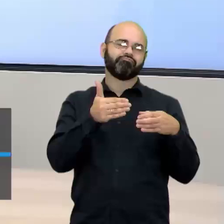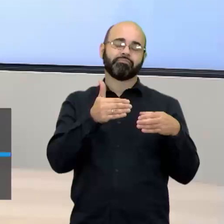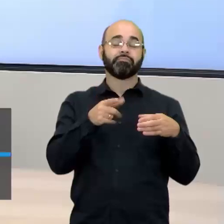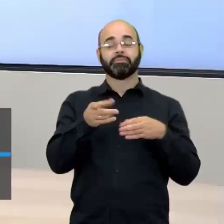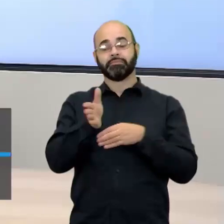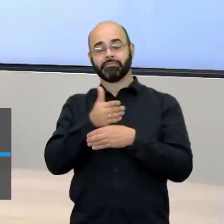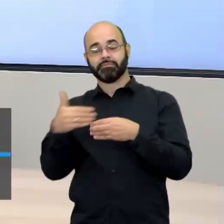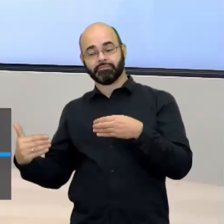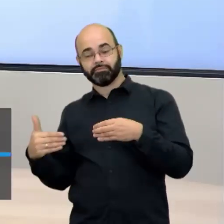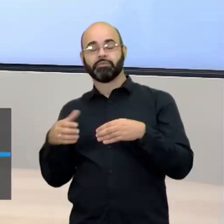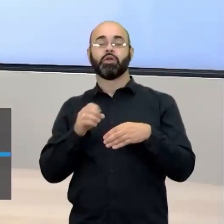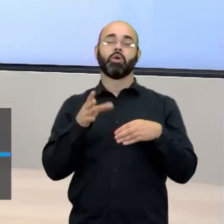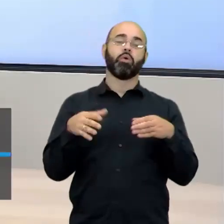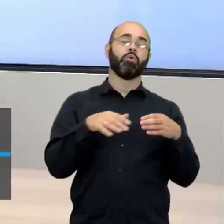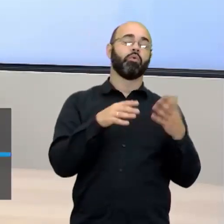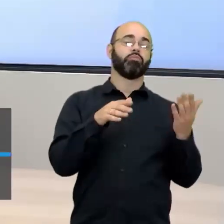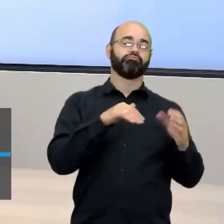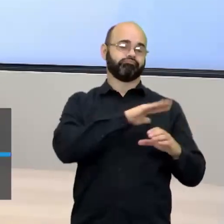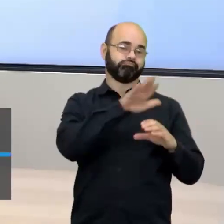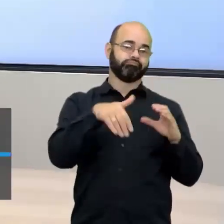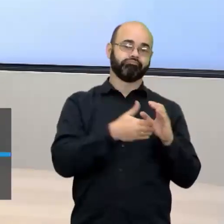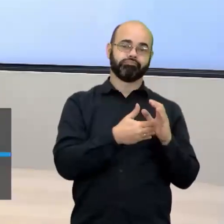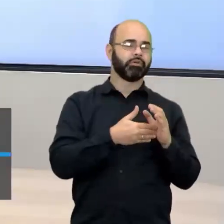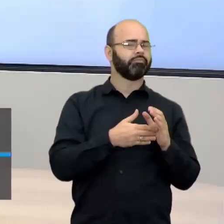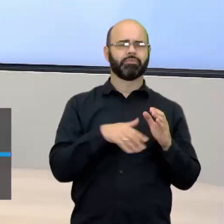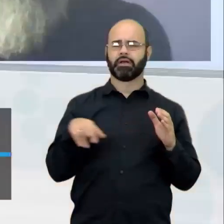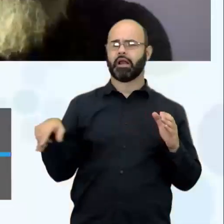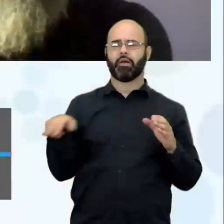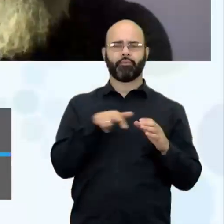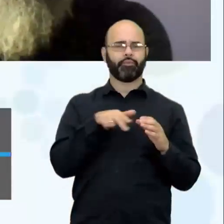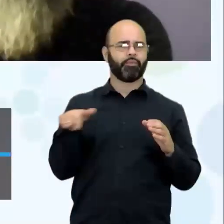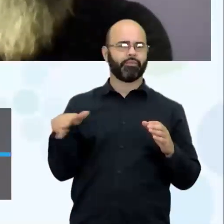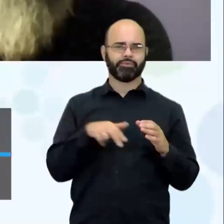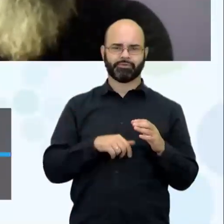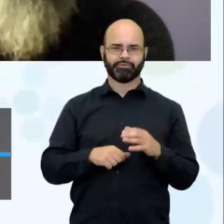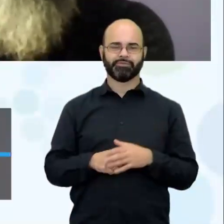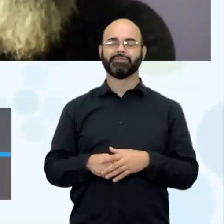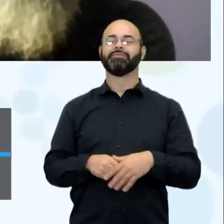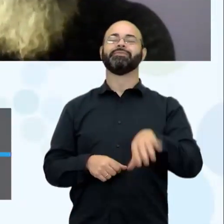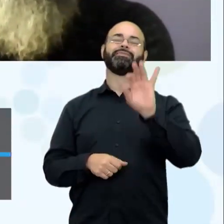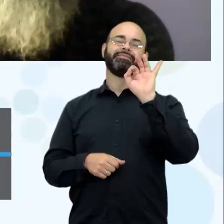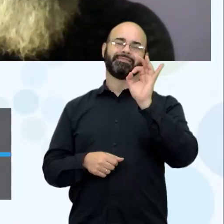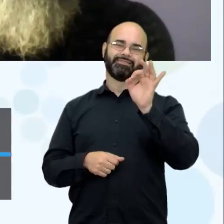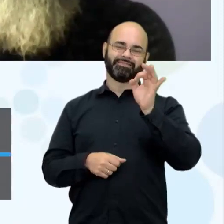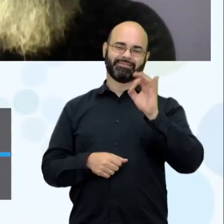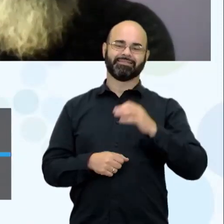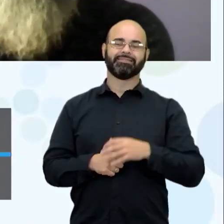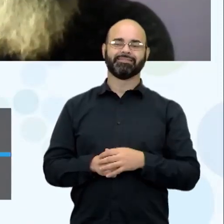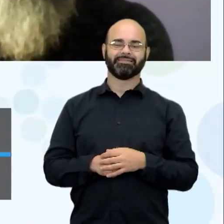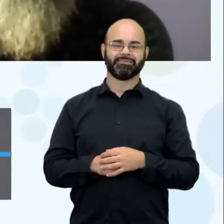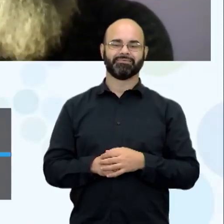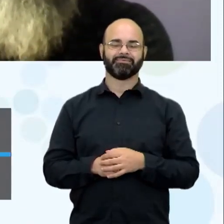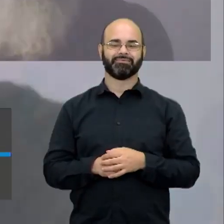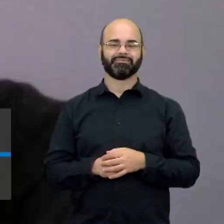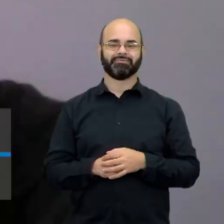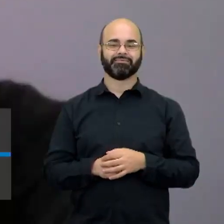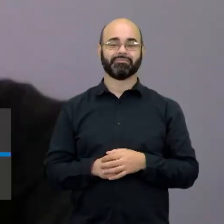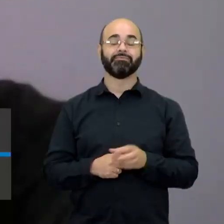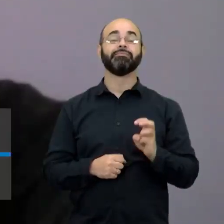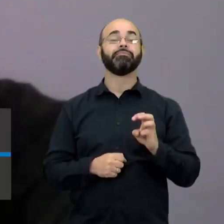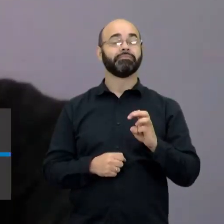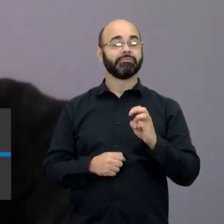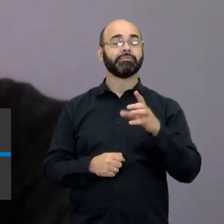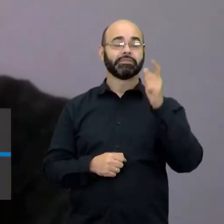mesma quantidade, tá certo? Isso que é uma fração equivalente, né, Tony? Exatamente. E é uma coisa interessante, Vivi, que se a gente pegar a